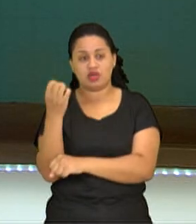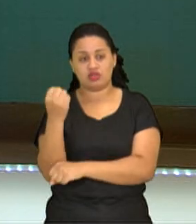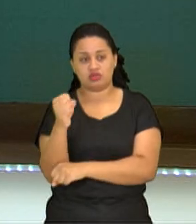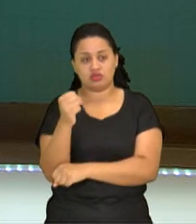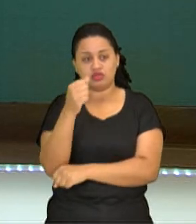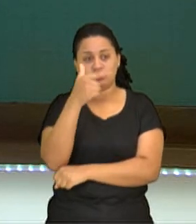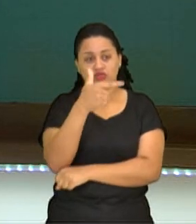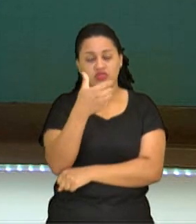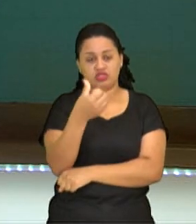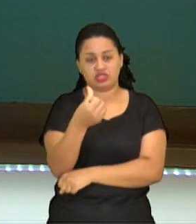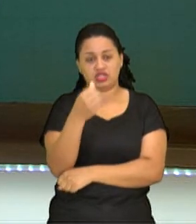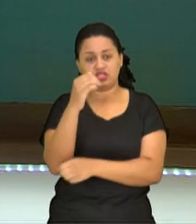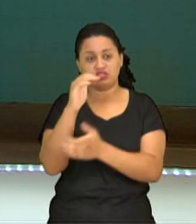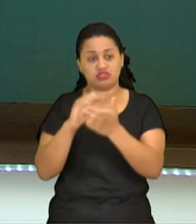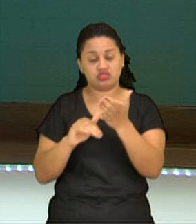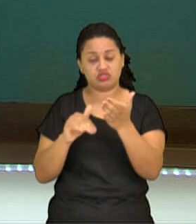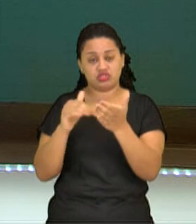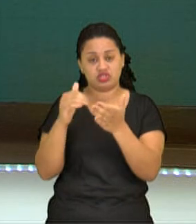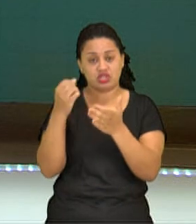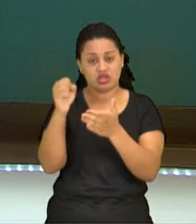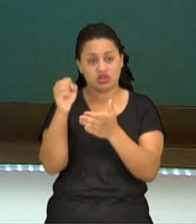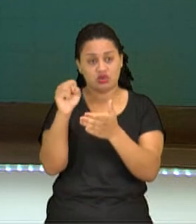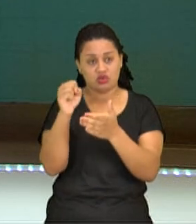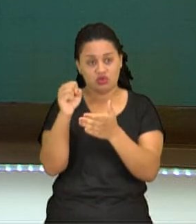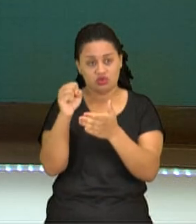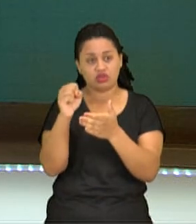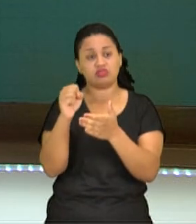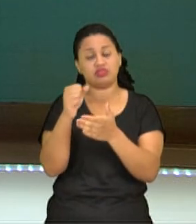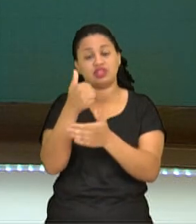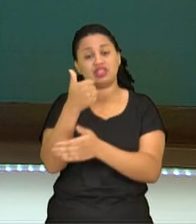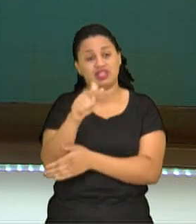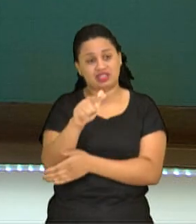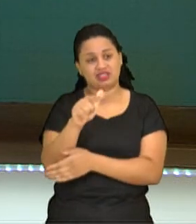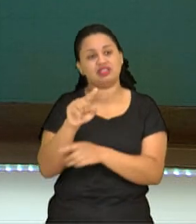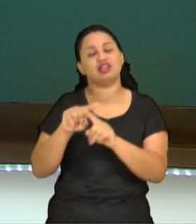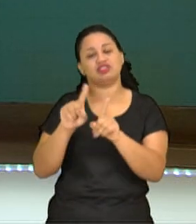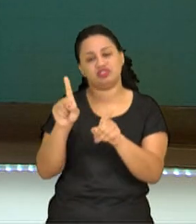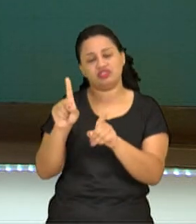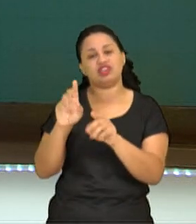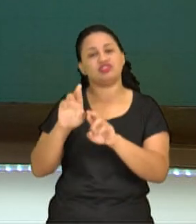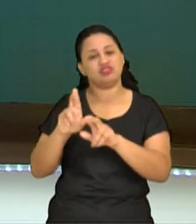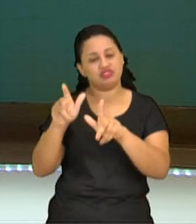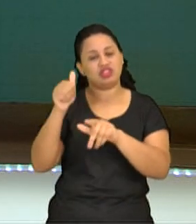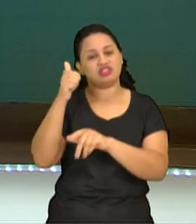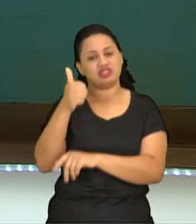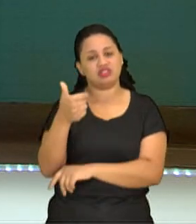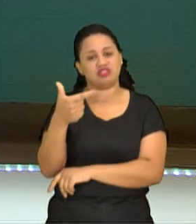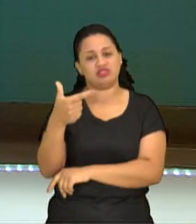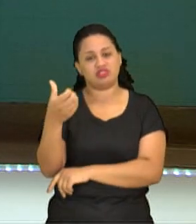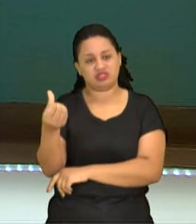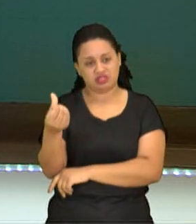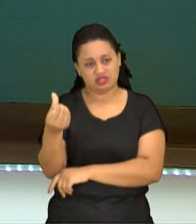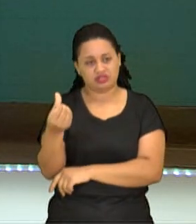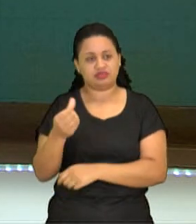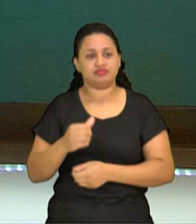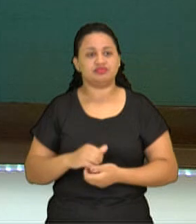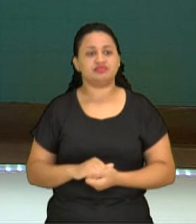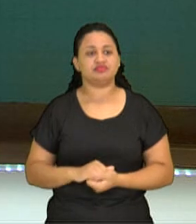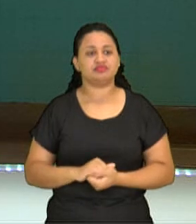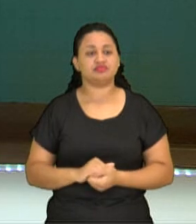8. 23 menos 4 é 15, que é diferente do 126 que tinha que dar ali,